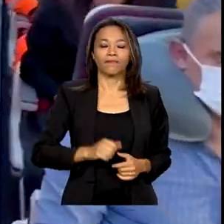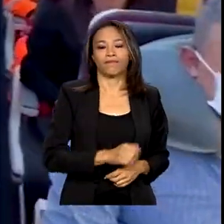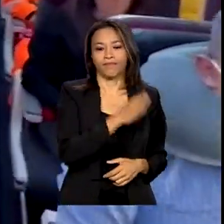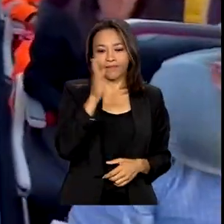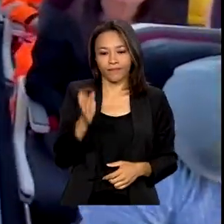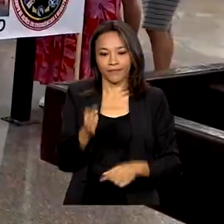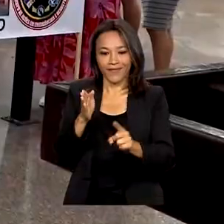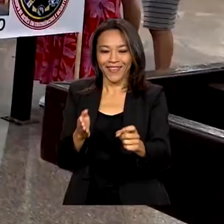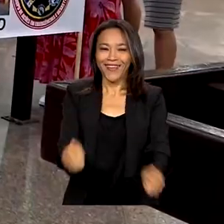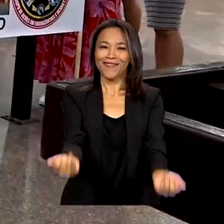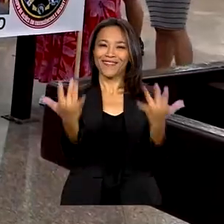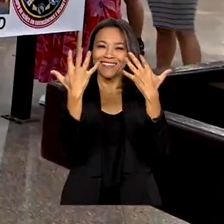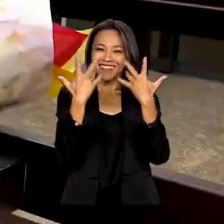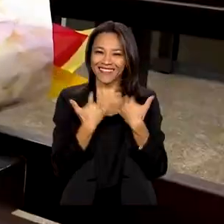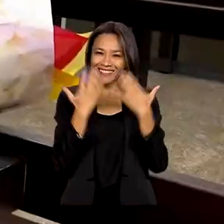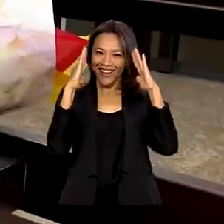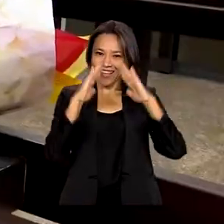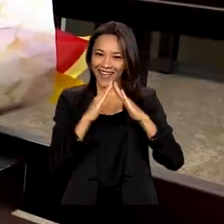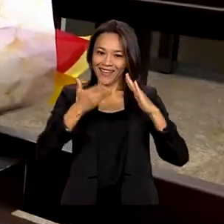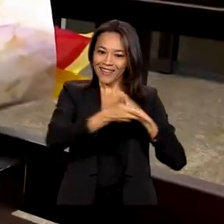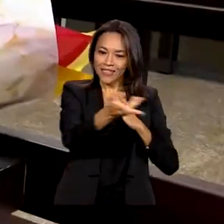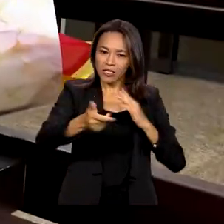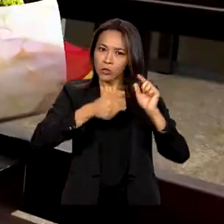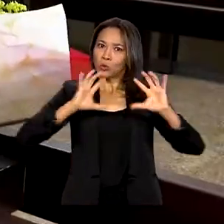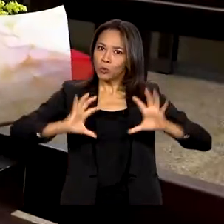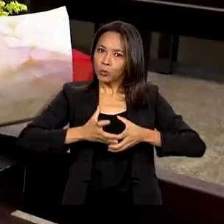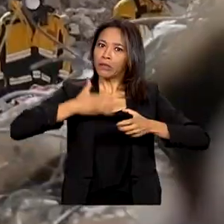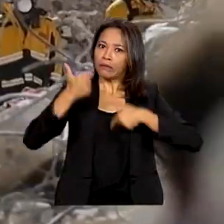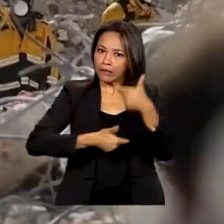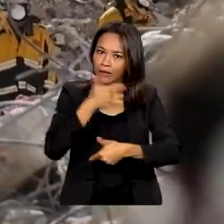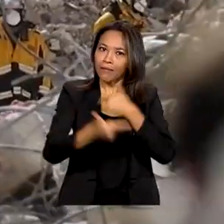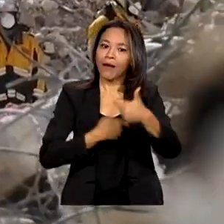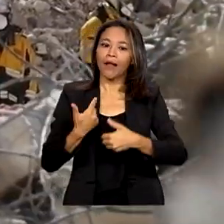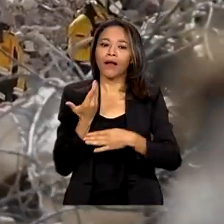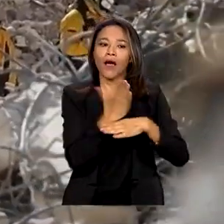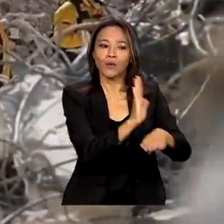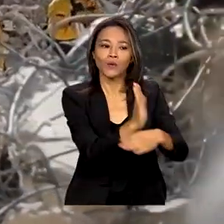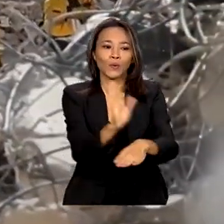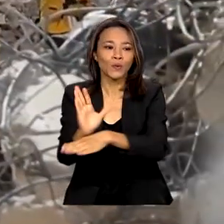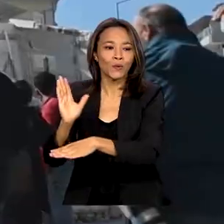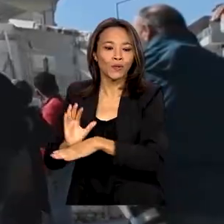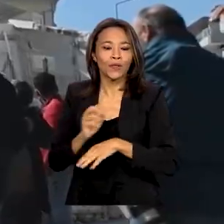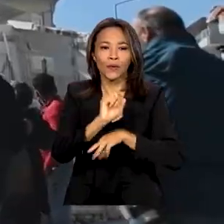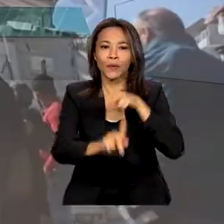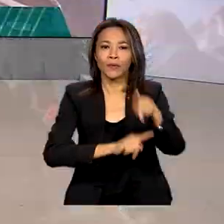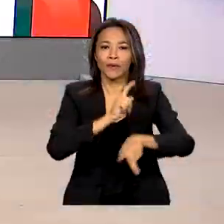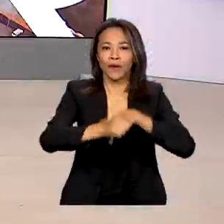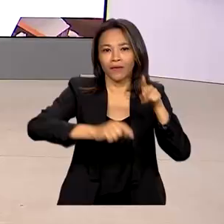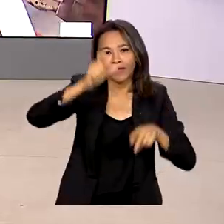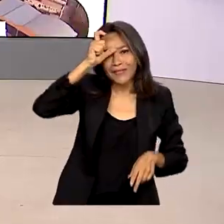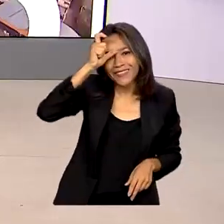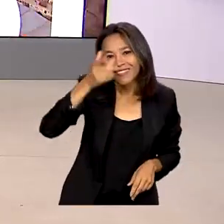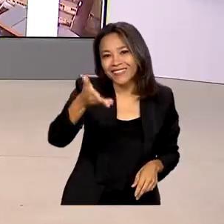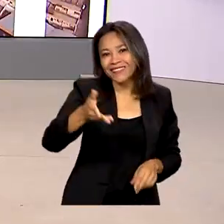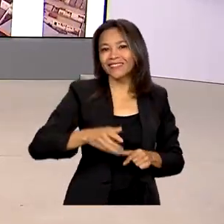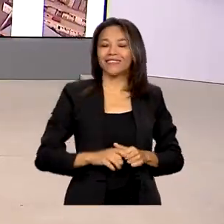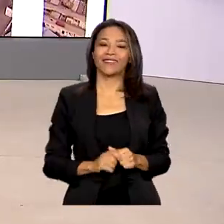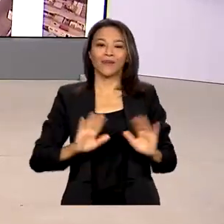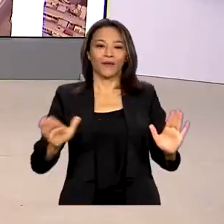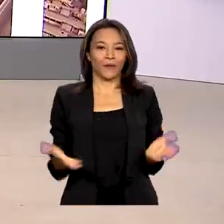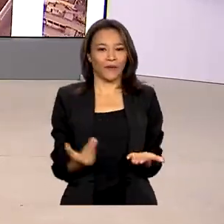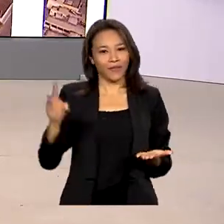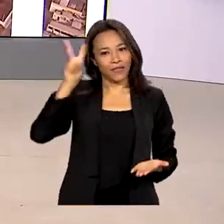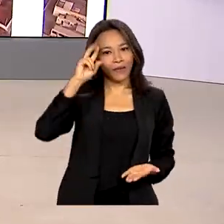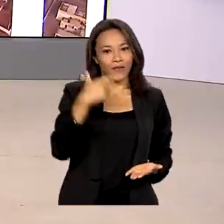e a volta para casa das equipes que trabalharam no resgate e salvamento na Turquia segunda-feira